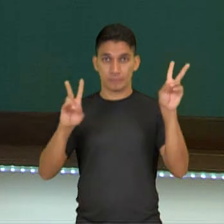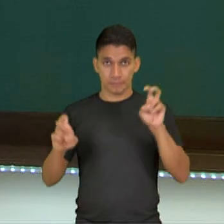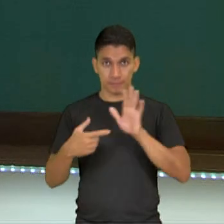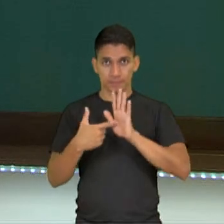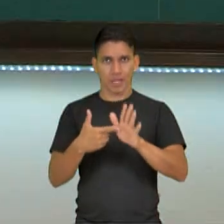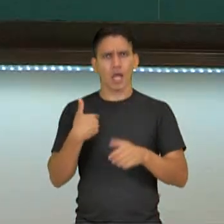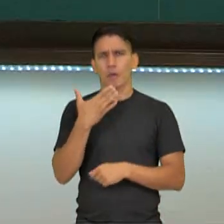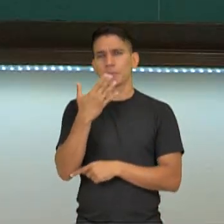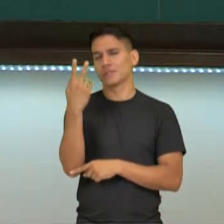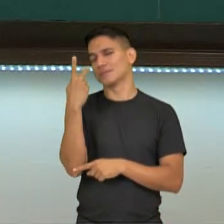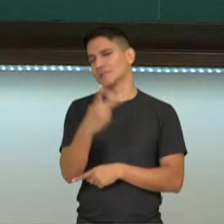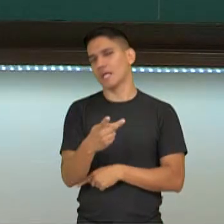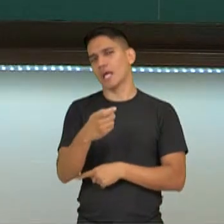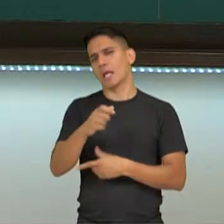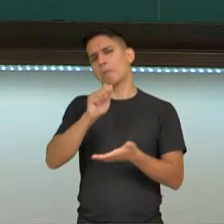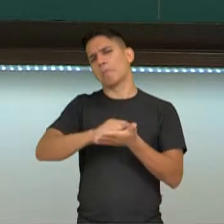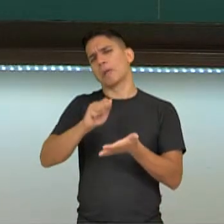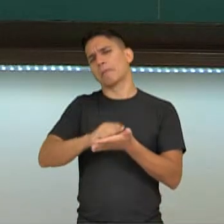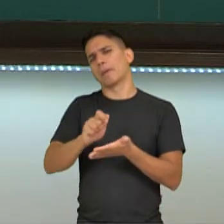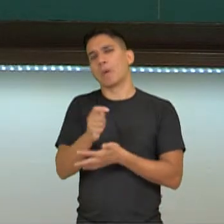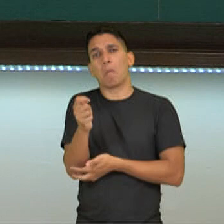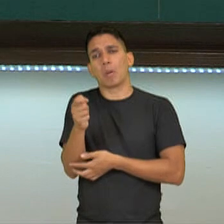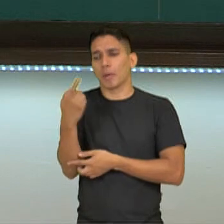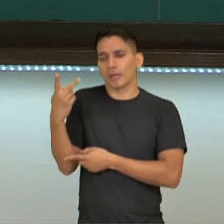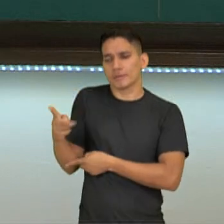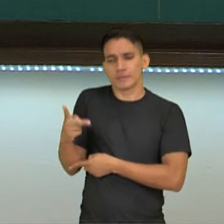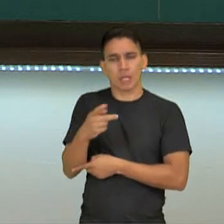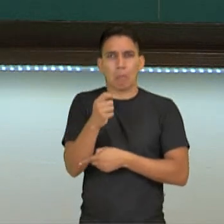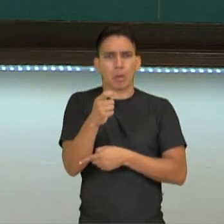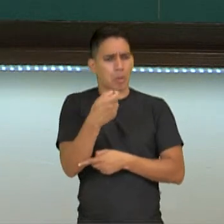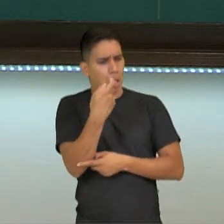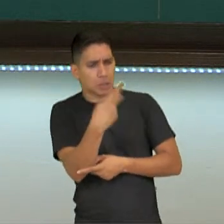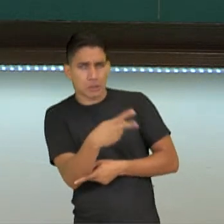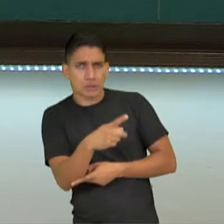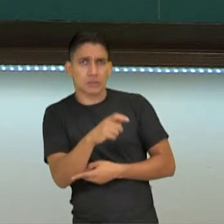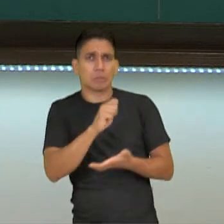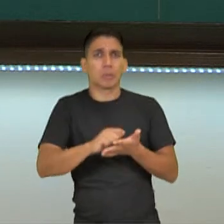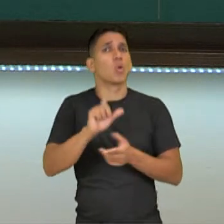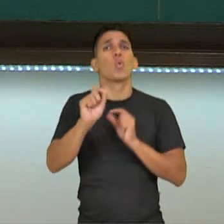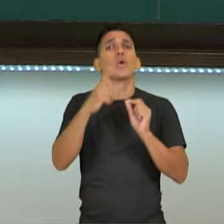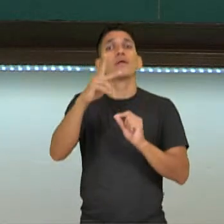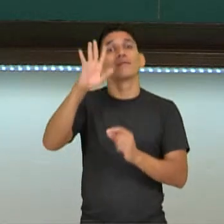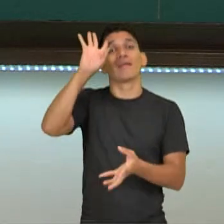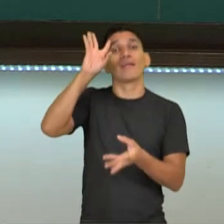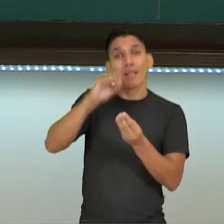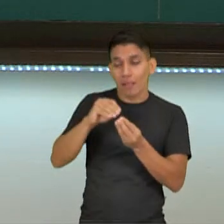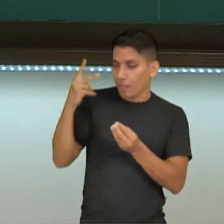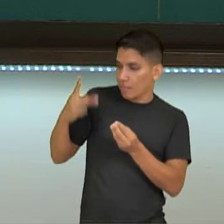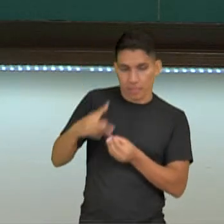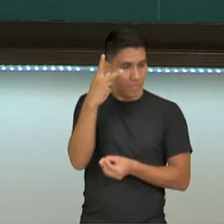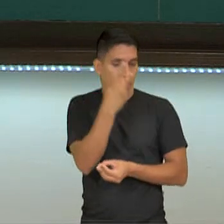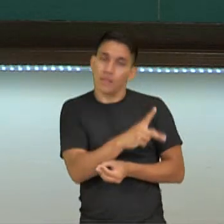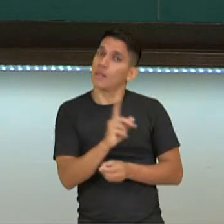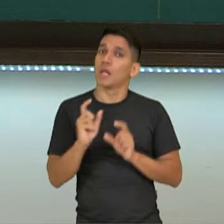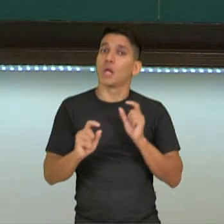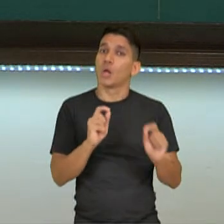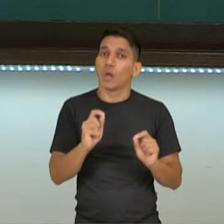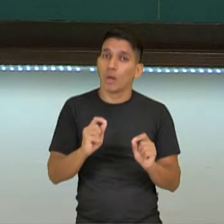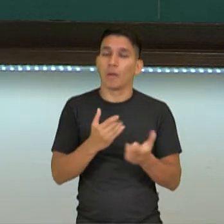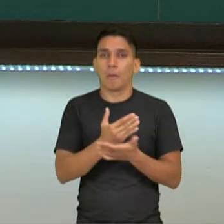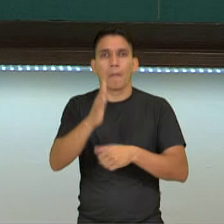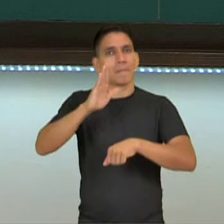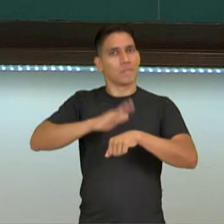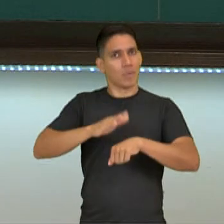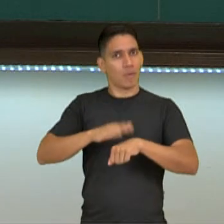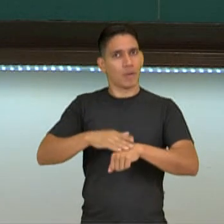para vocês escreverem um pouquinho, né, sobre esses personagens, o que vocês entenderam, né, a respeito deles a partir do